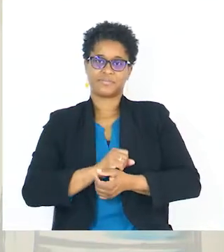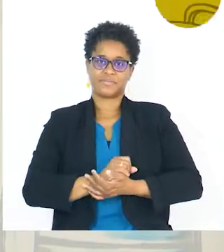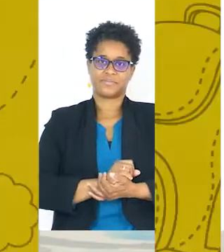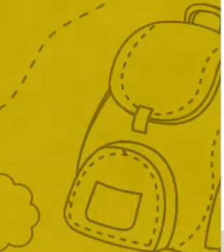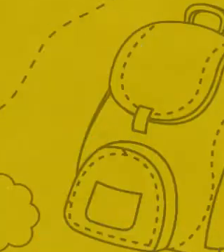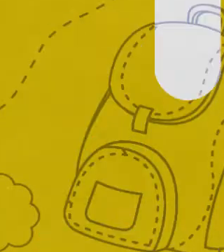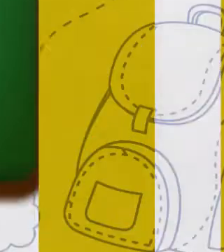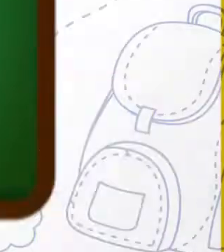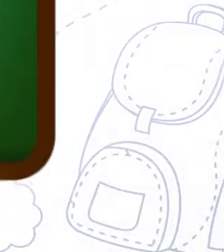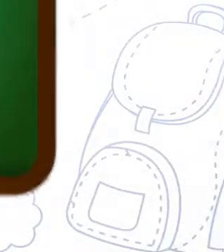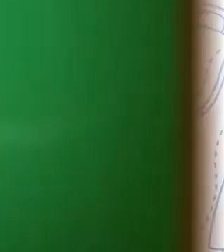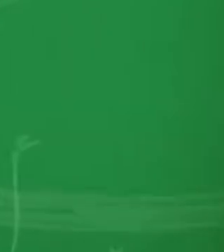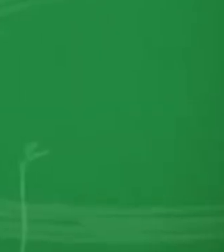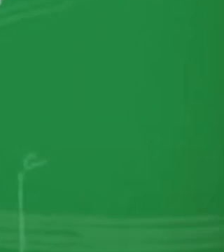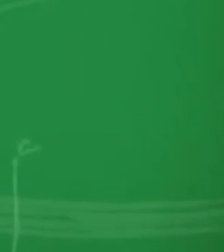precisar.